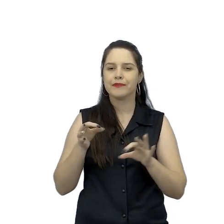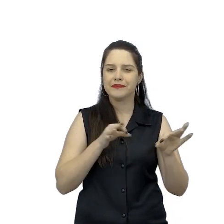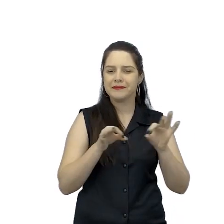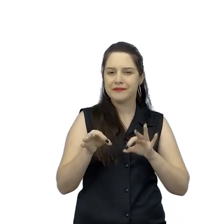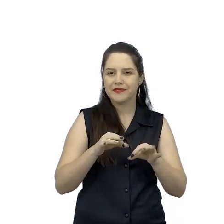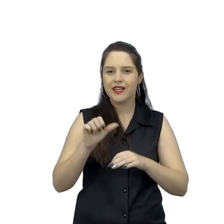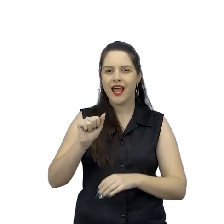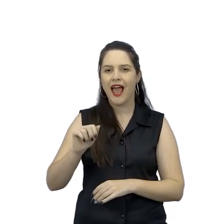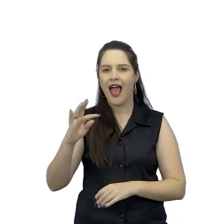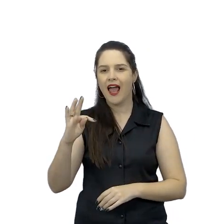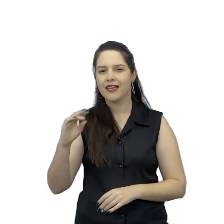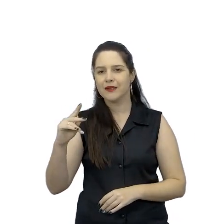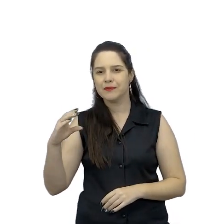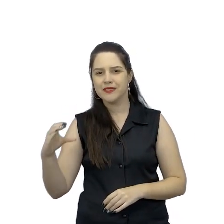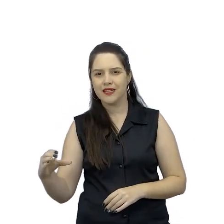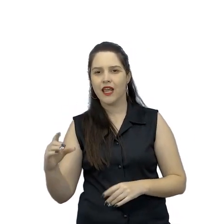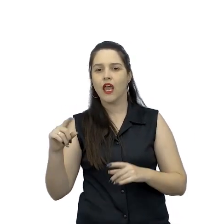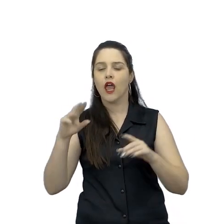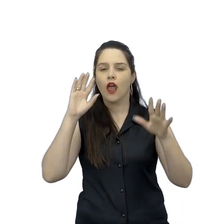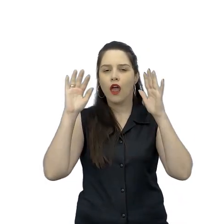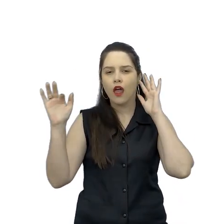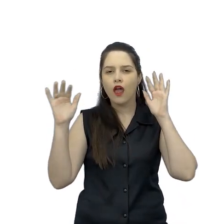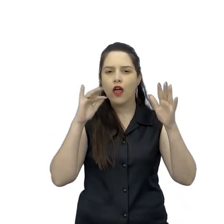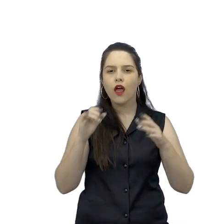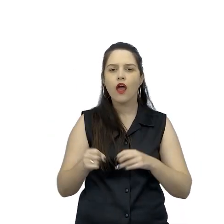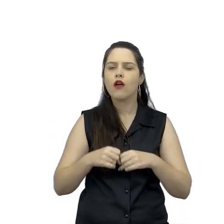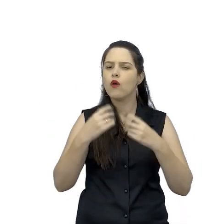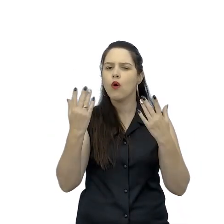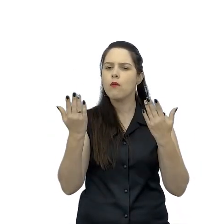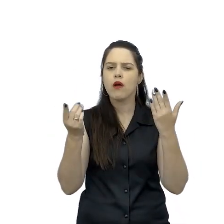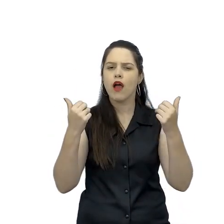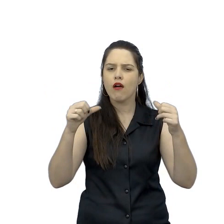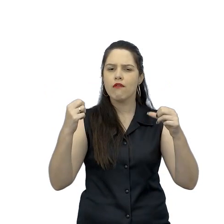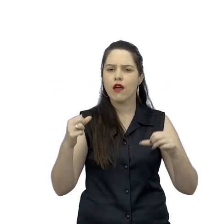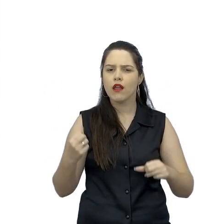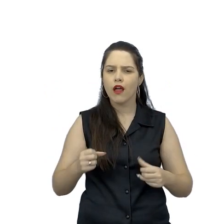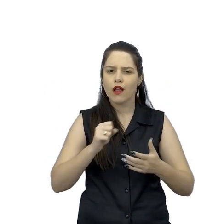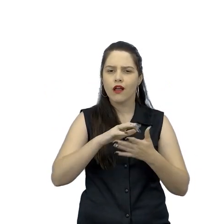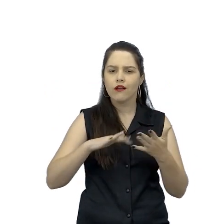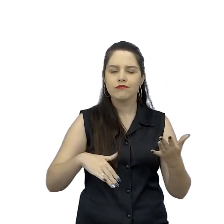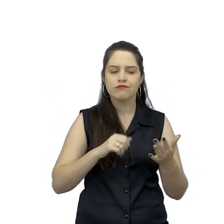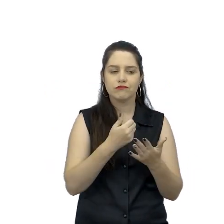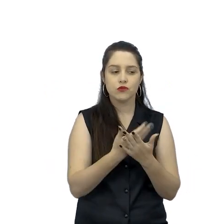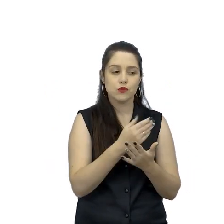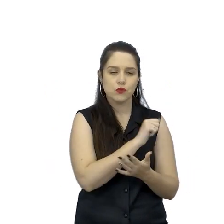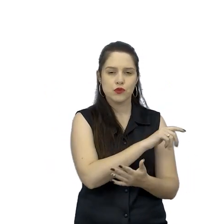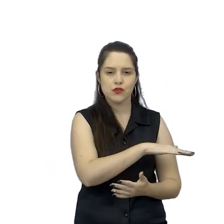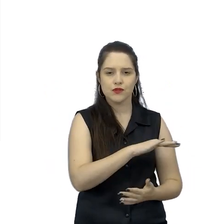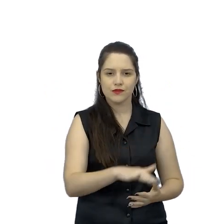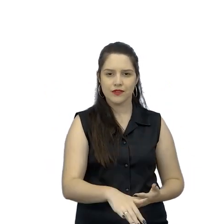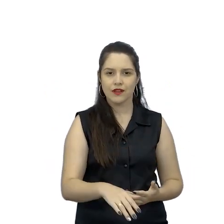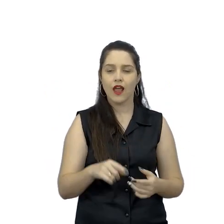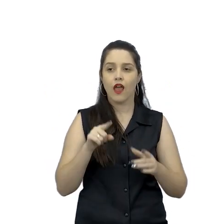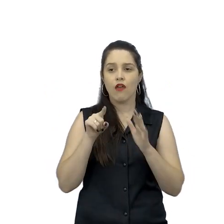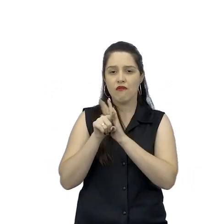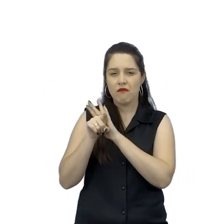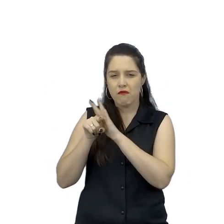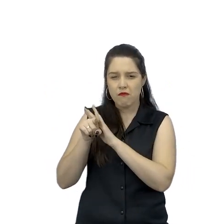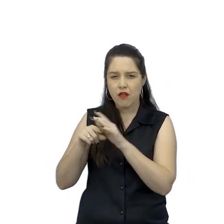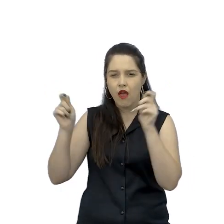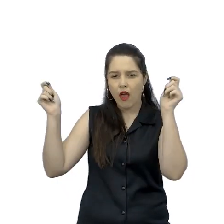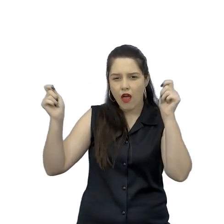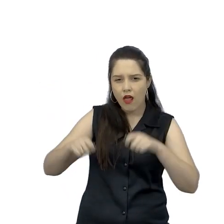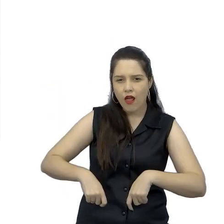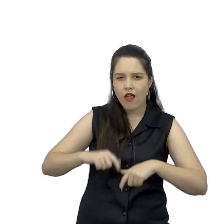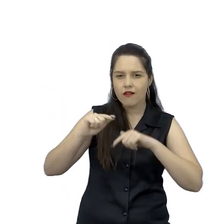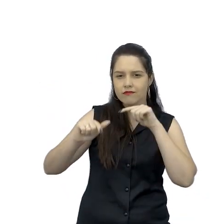o planejamento da TPC refletindo sobre as formas de avaliar as atividades dos estudantes e verificar as